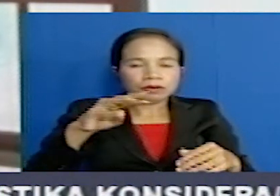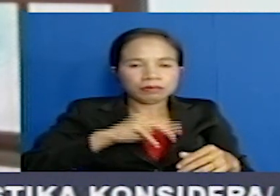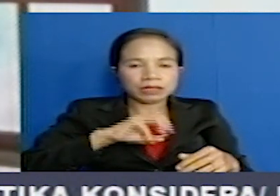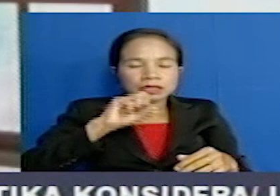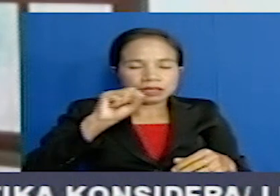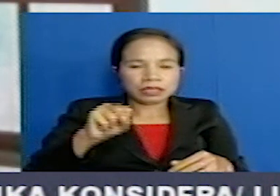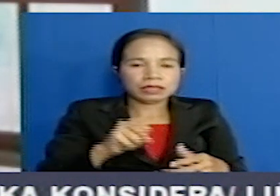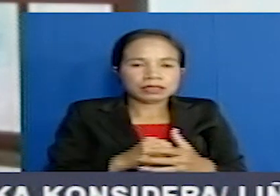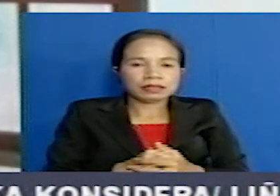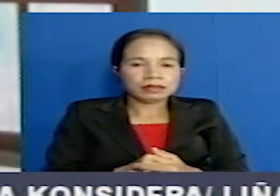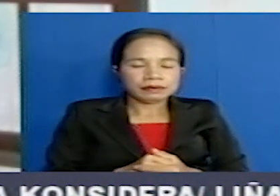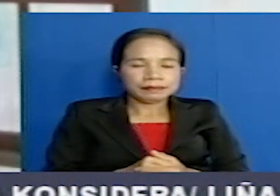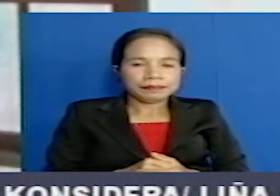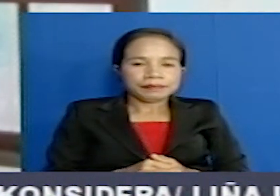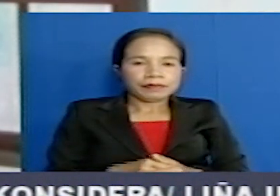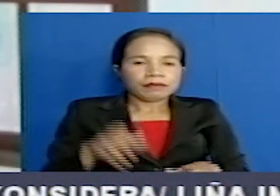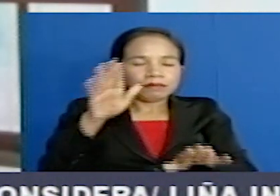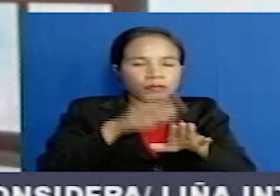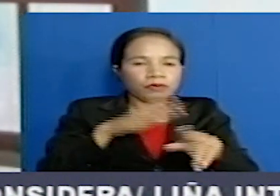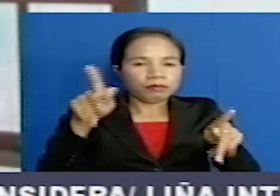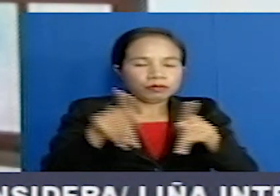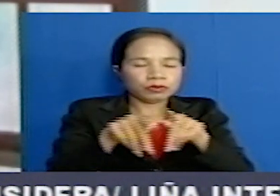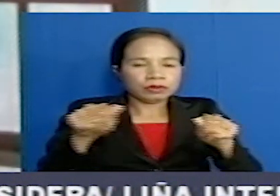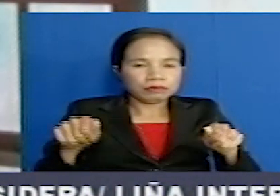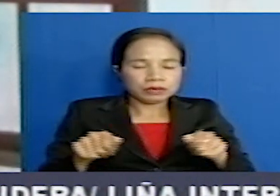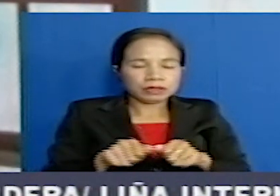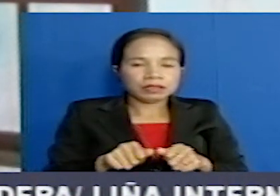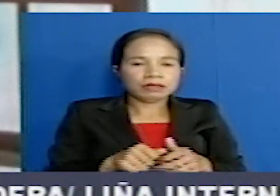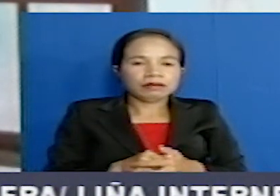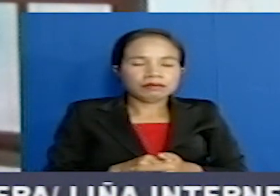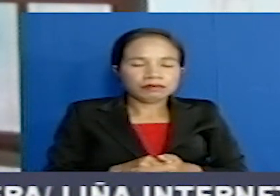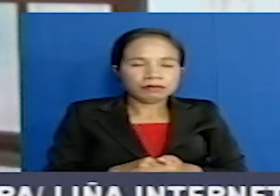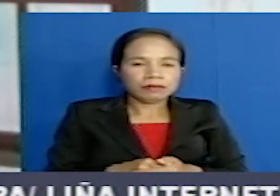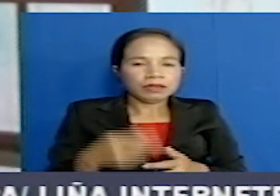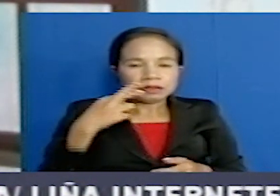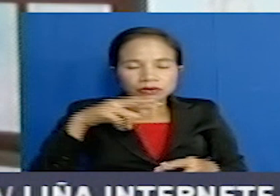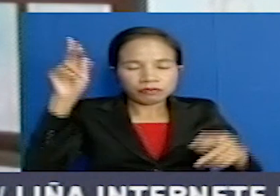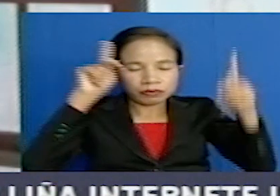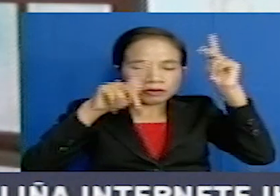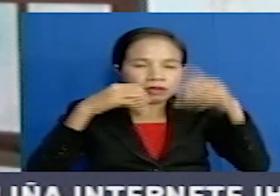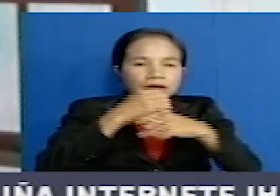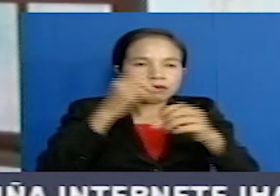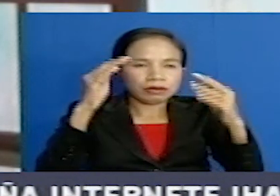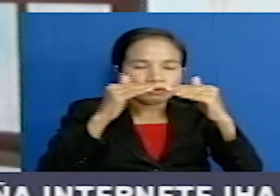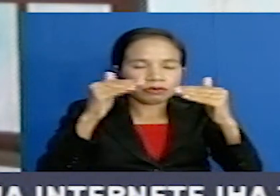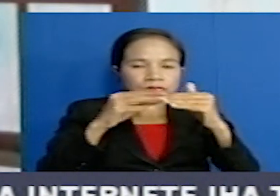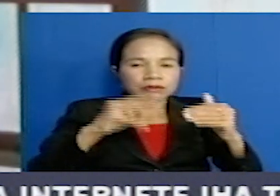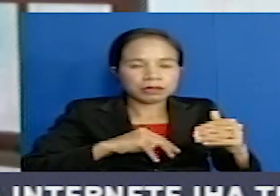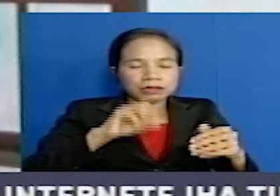ambolo post administrativo de cruz suku hito no mai hota me resol problema halo dialogo e mascarinas mai